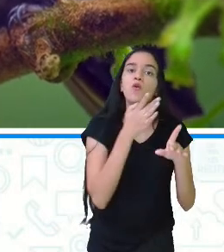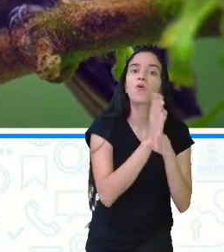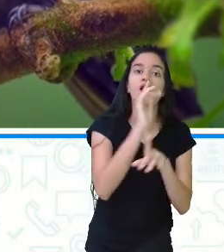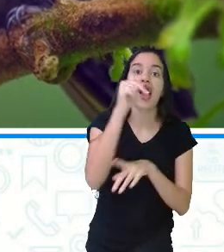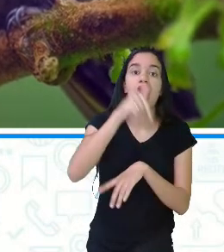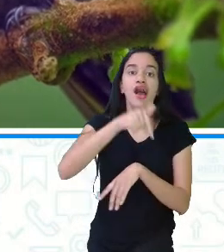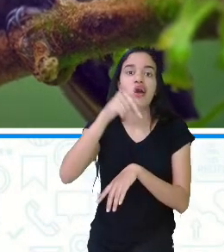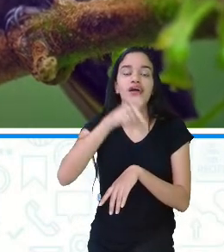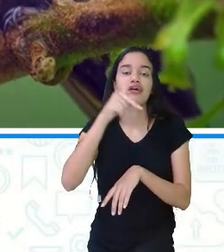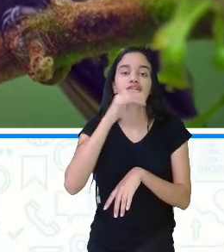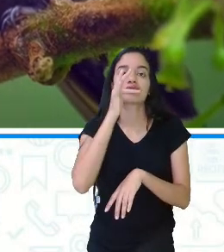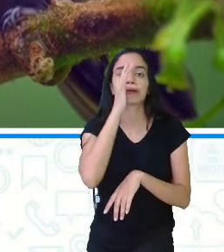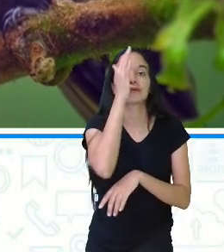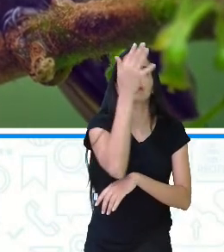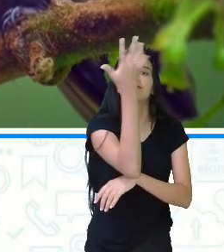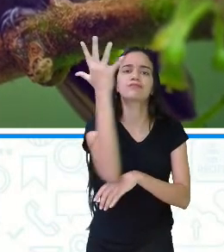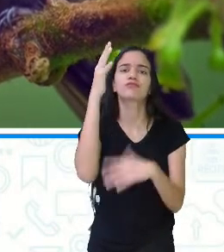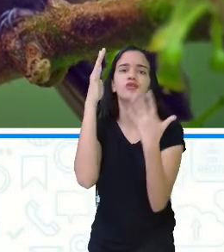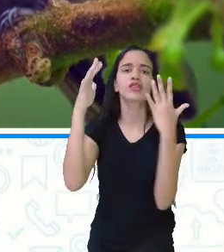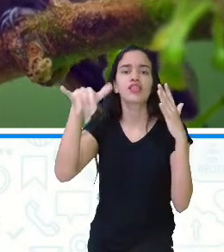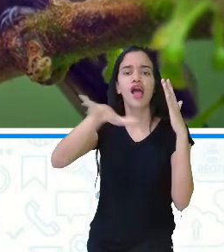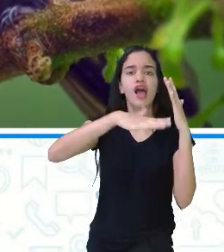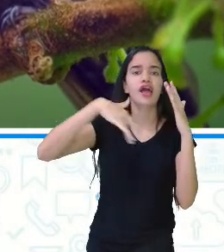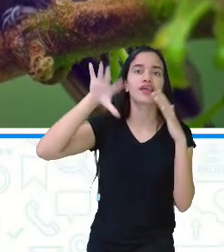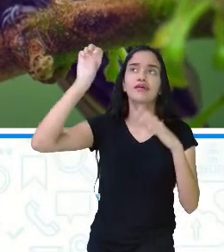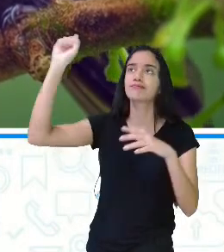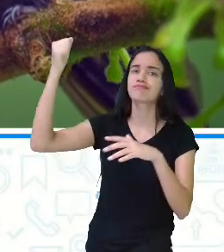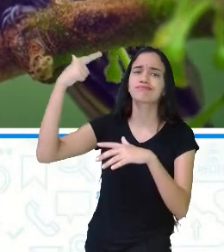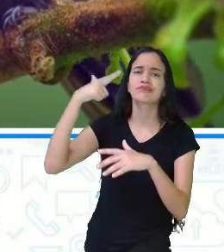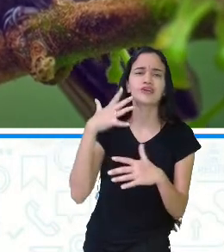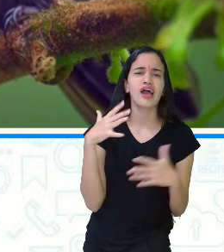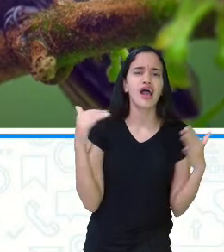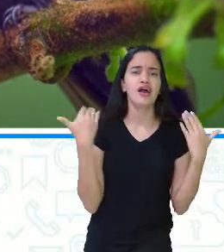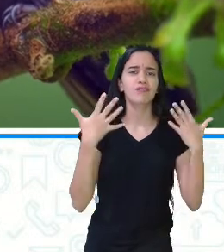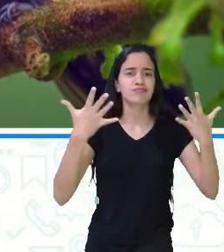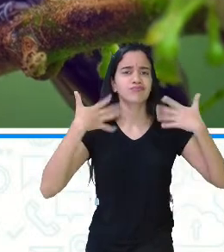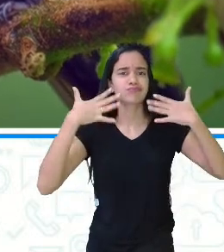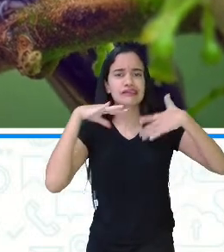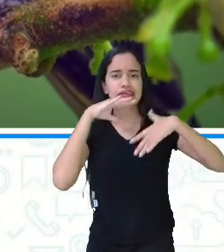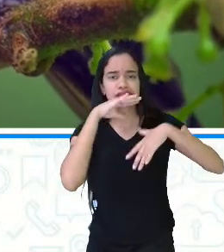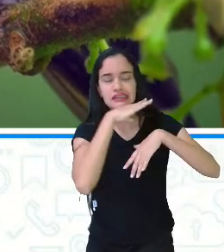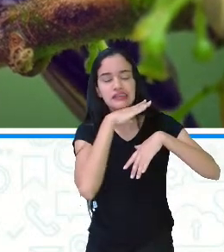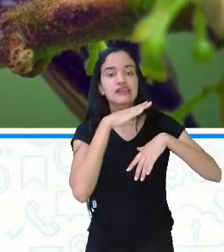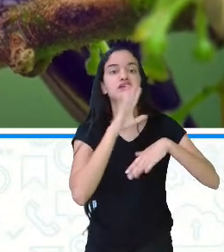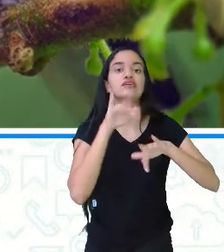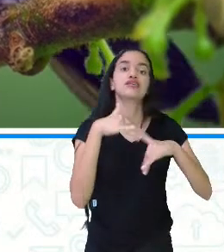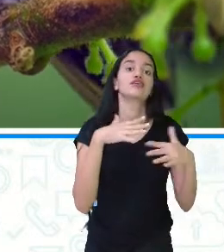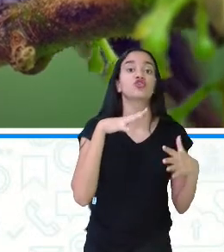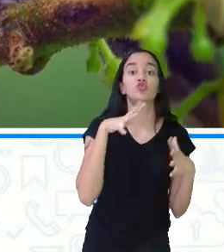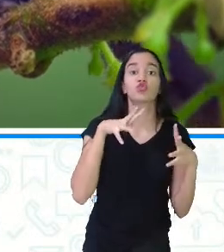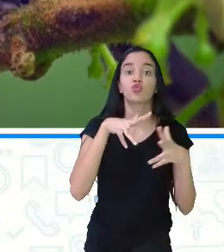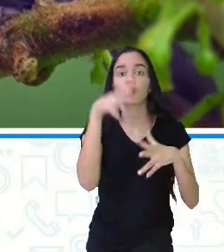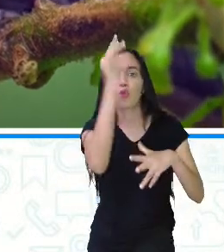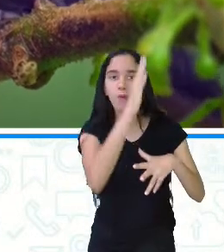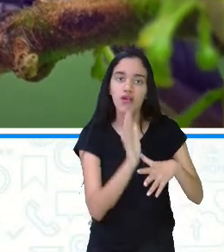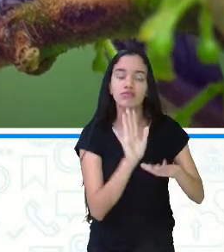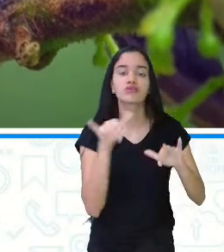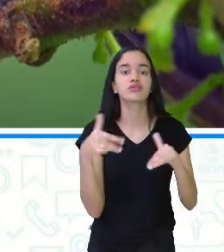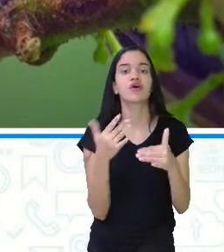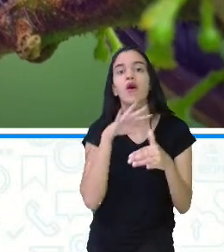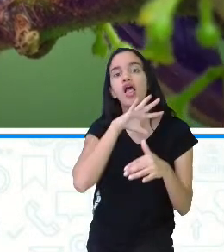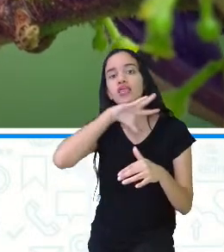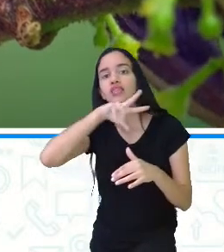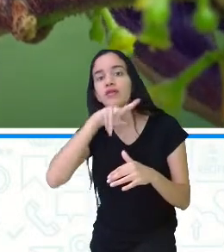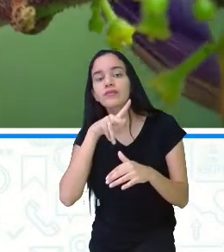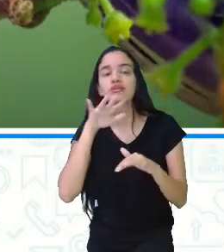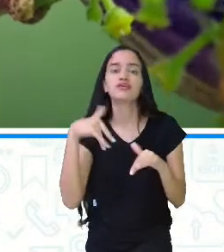nos trópicos, que são nas regiões quentes, como aqui no Brasil. A gente tem beija-flor em todo canto do Brasil, tá certo? E ele é um